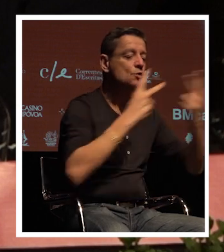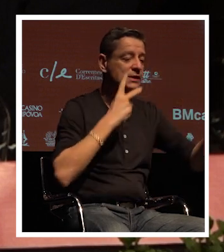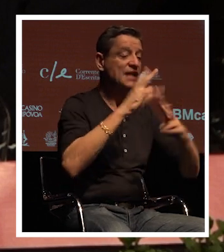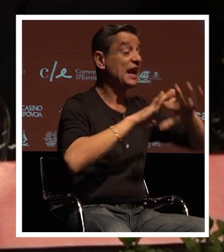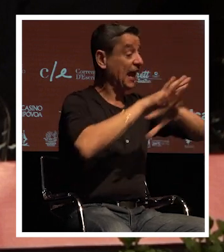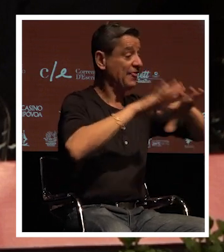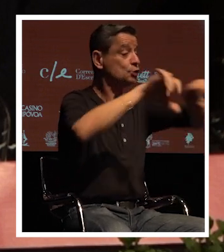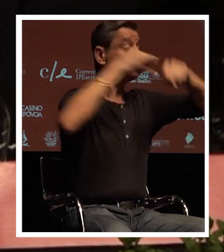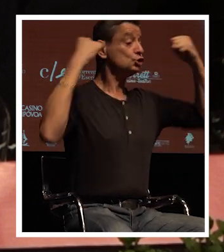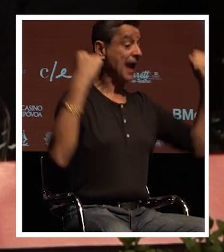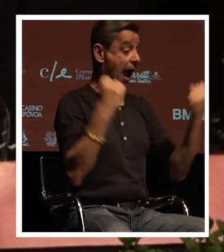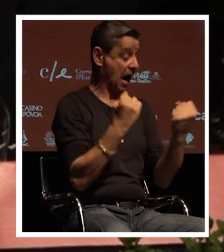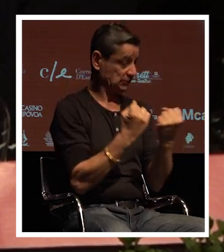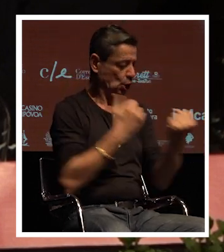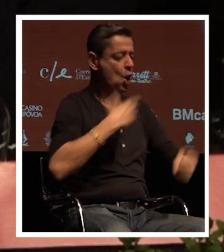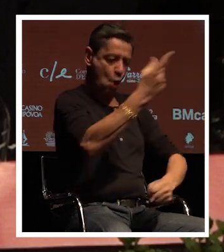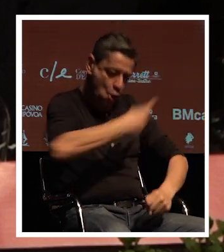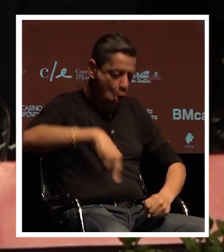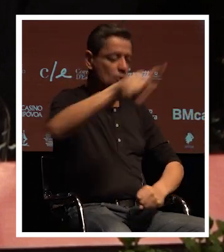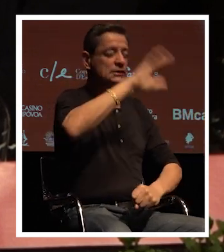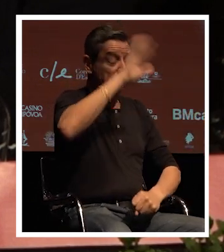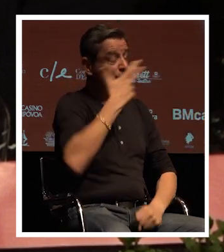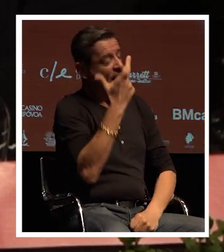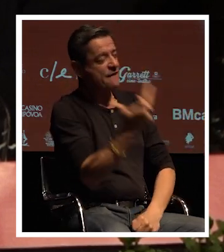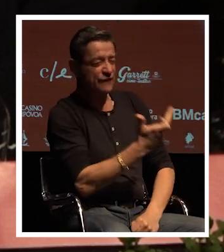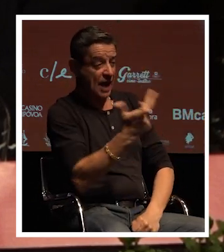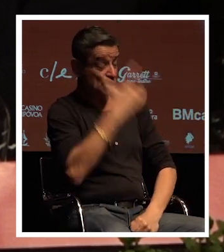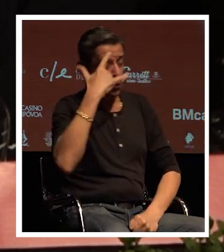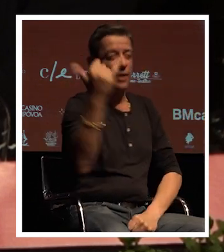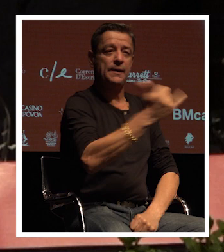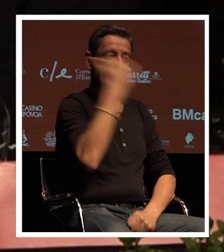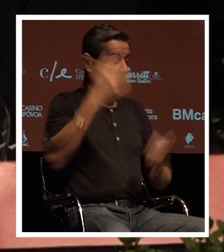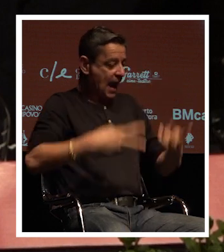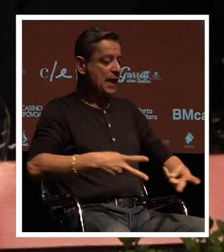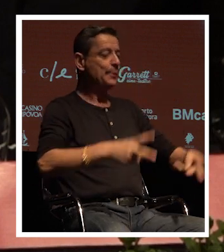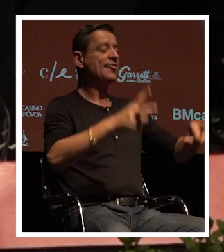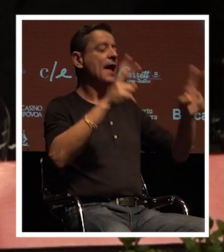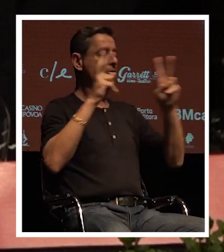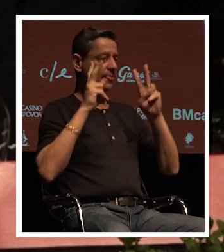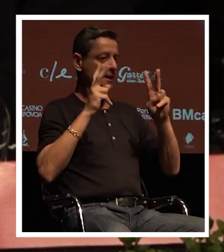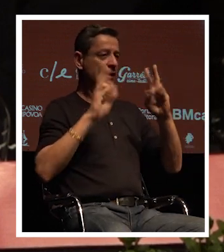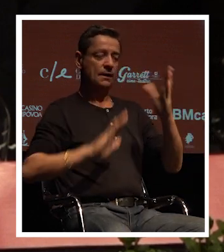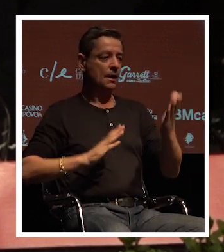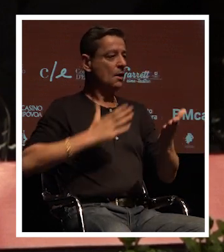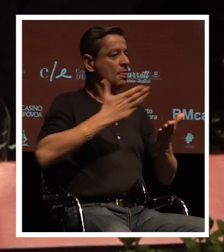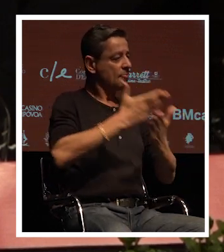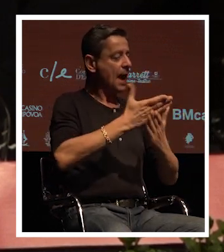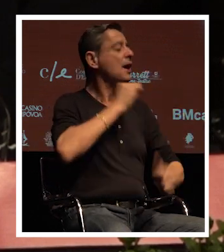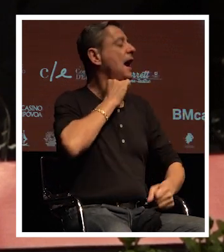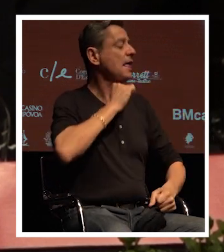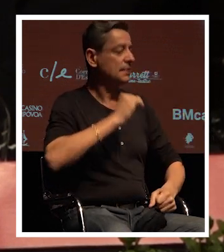redes sociais nós sabemos como é frágil o ideal da Liberdade quando o damos por